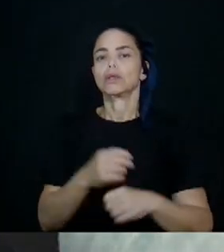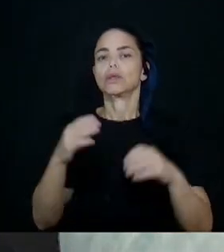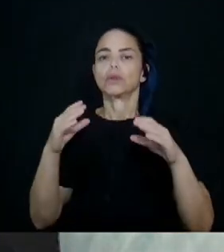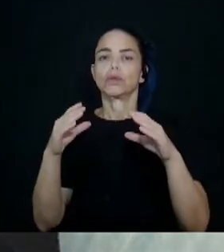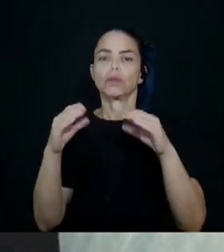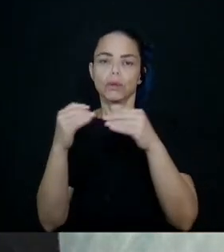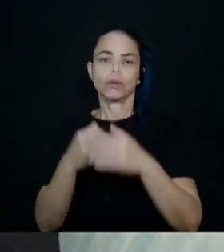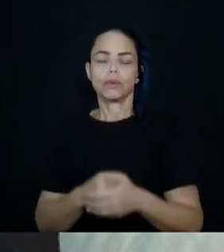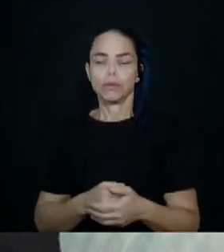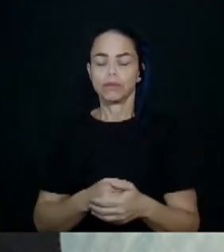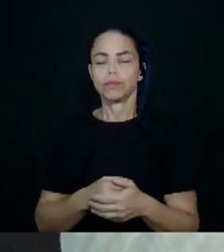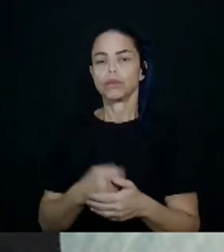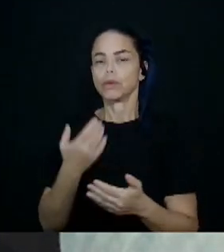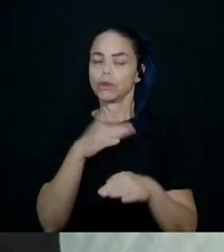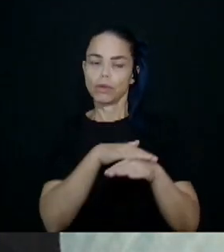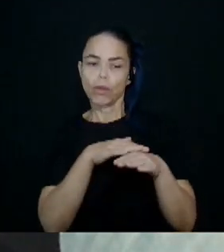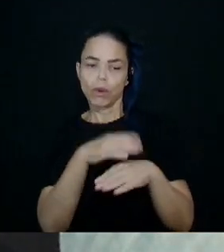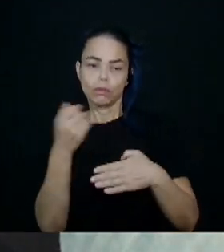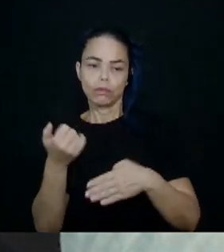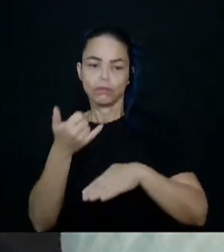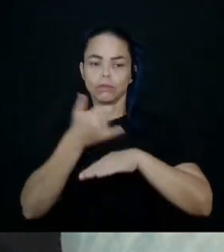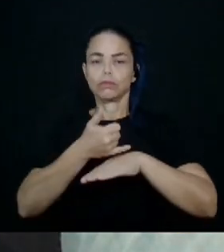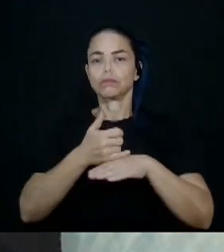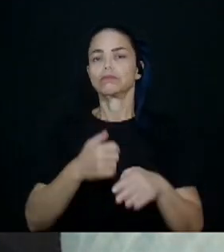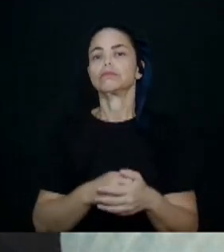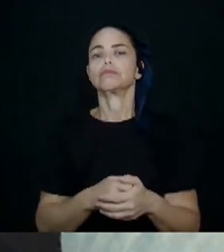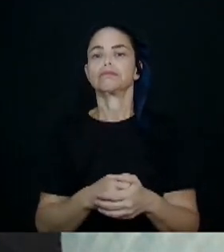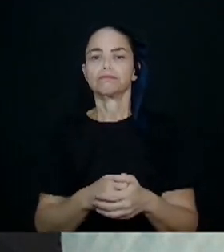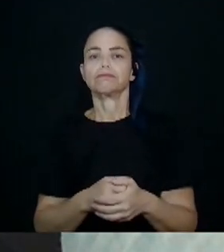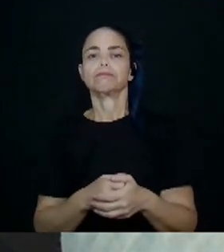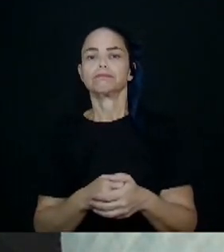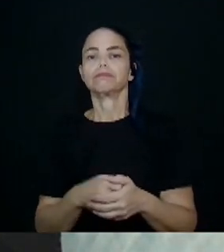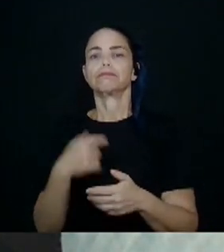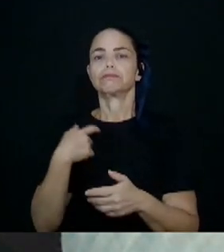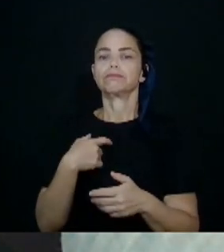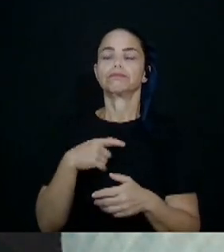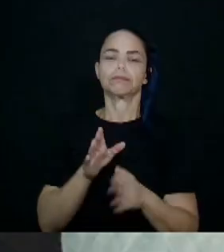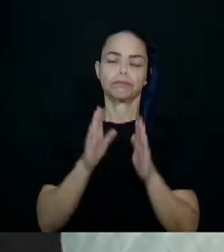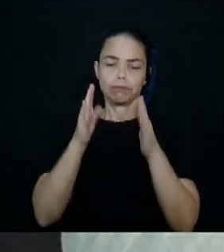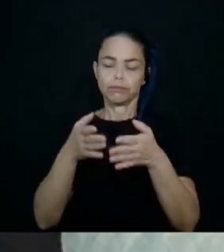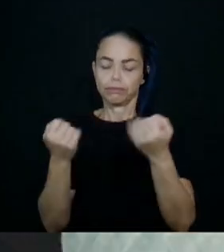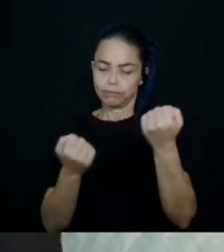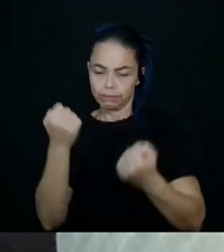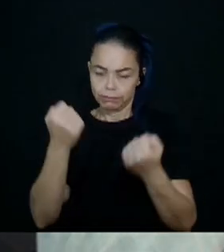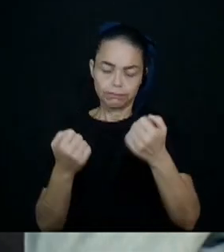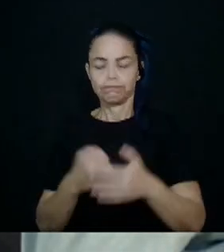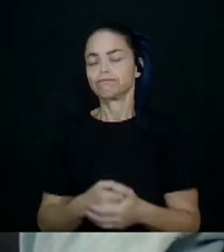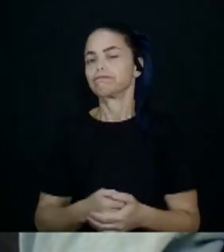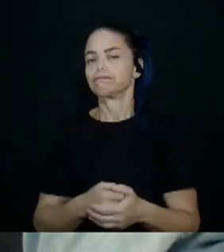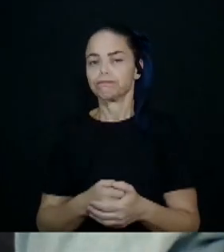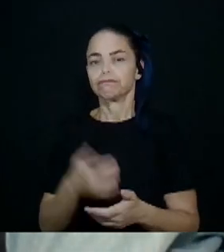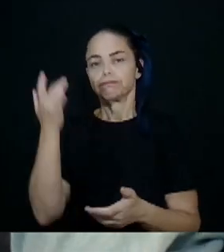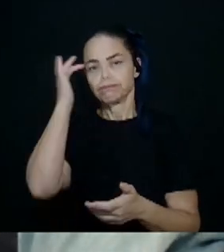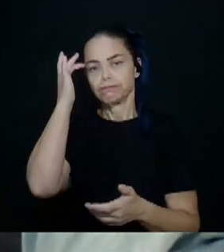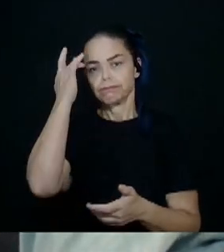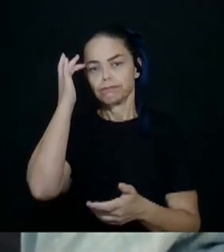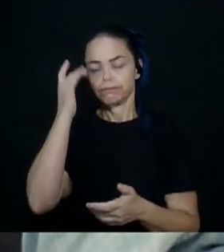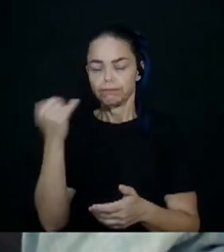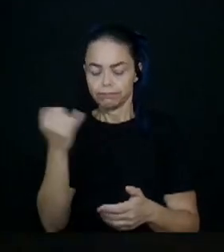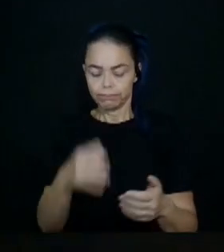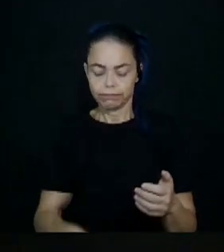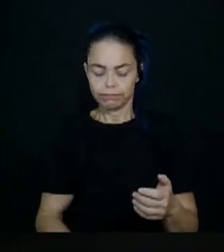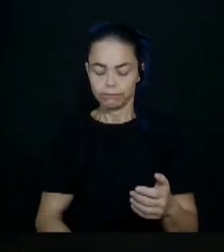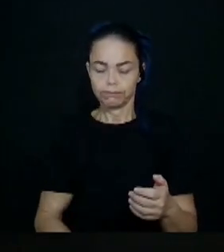chefe, por exemplo, volte para o momento presente e pense, estou no trânsito, né? Então, eu acho que esse é um ponto importante. É